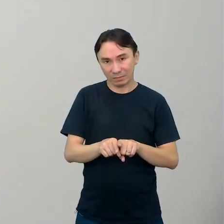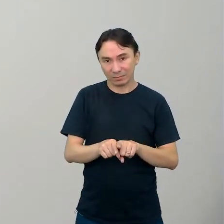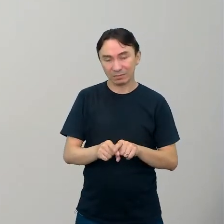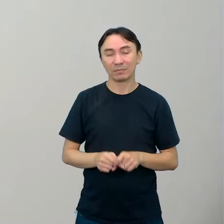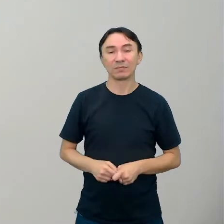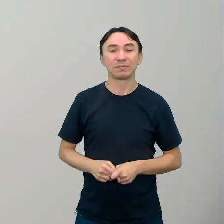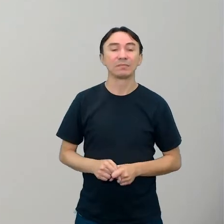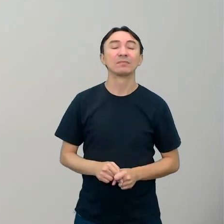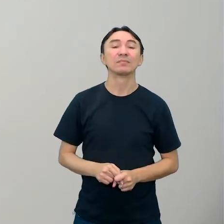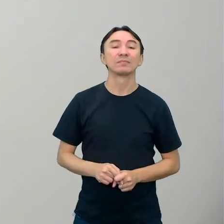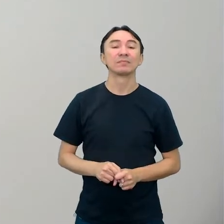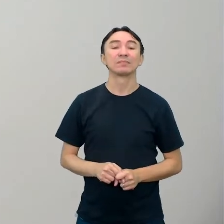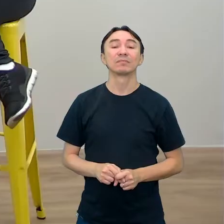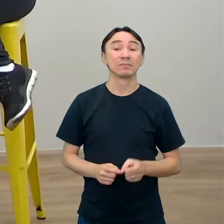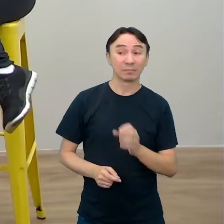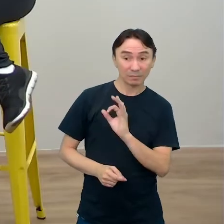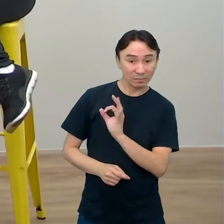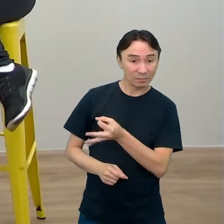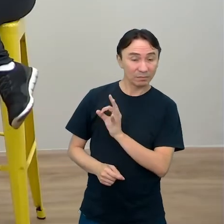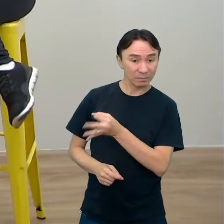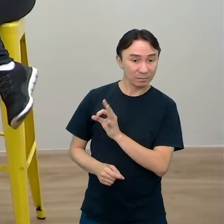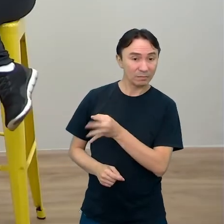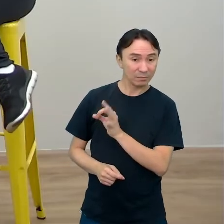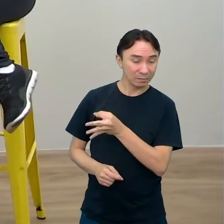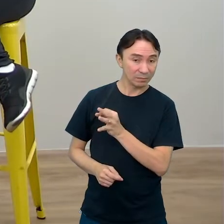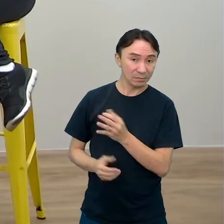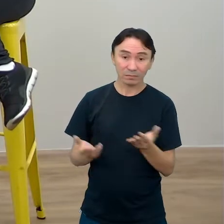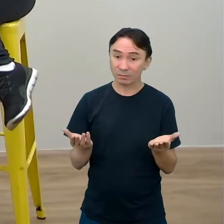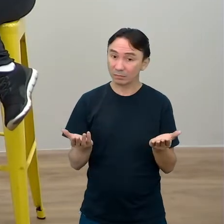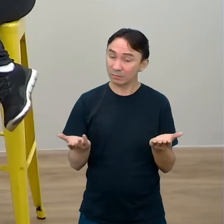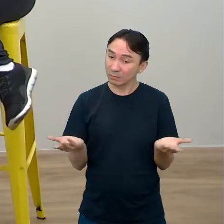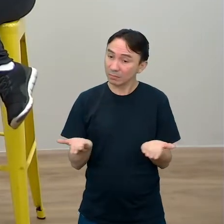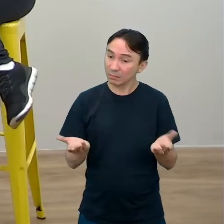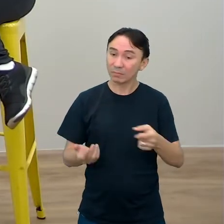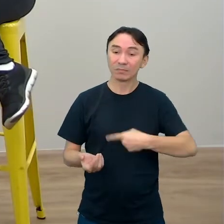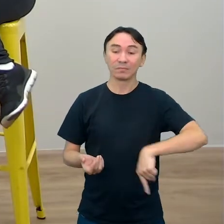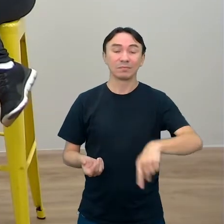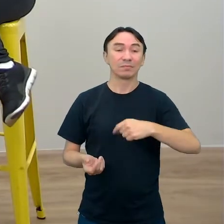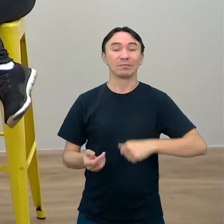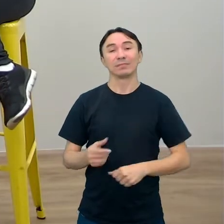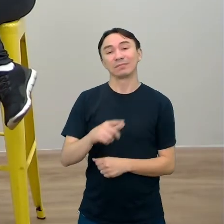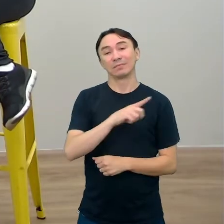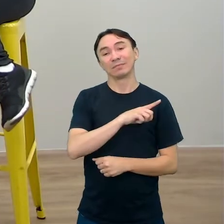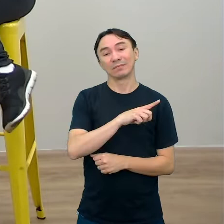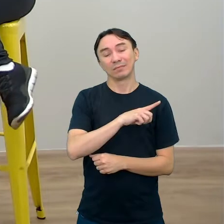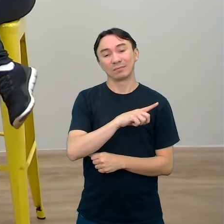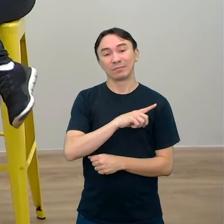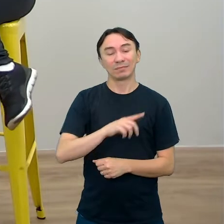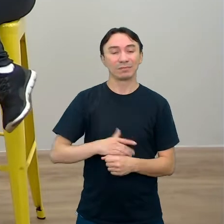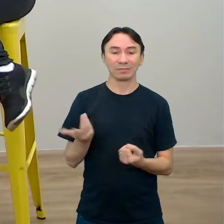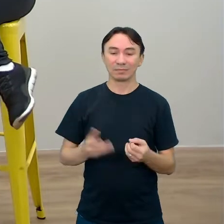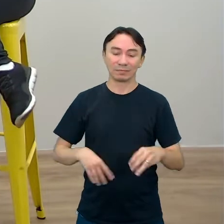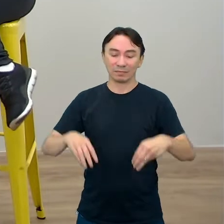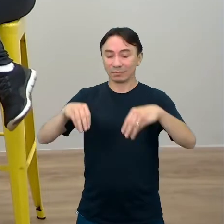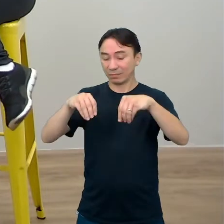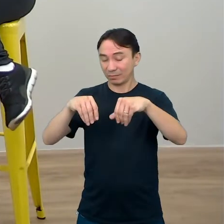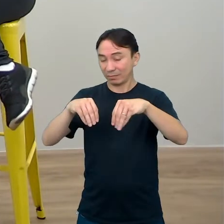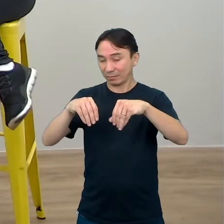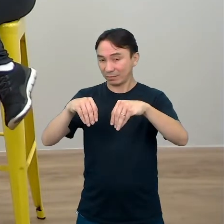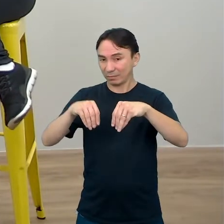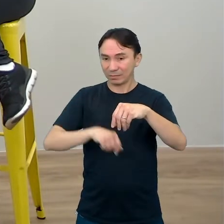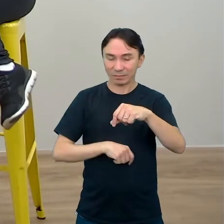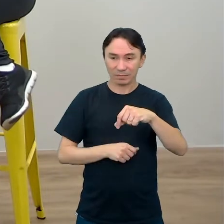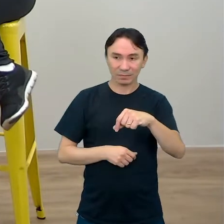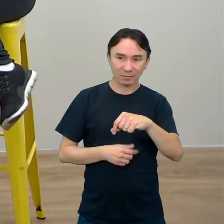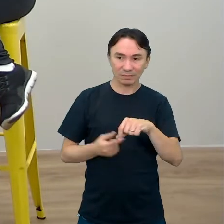né? Com certeza. Então, é isso que nós vamos ver, observar se a distribuição do solo ela é igual,